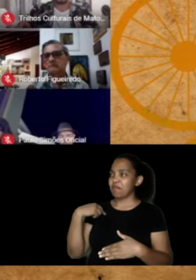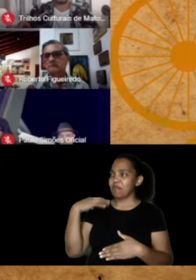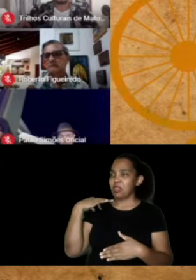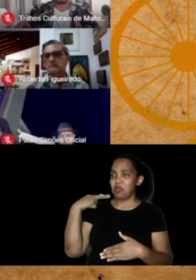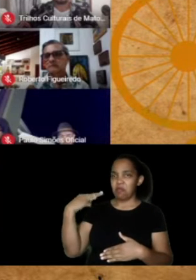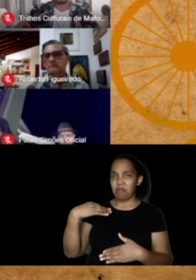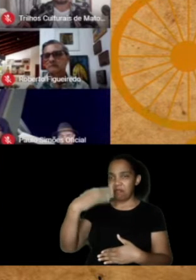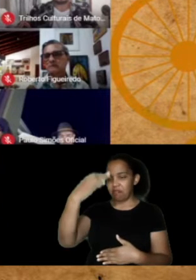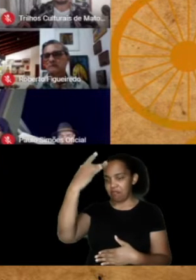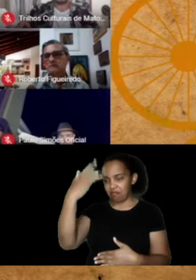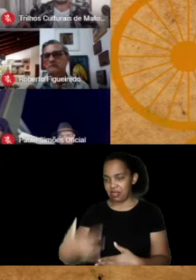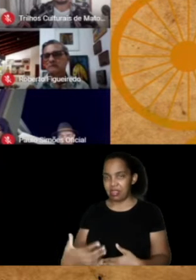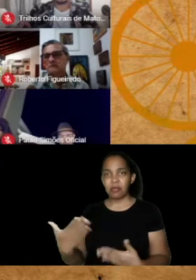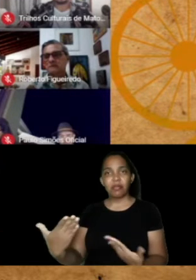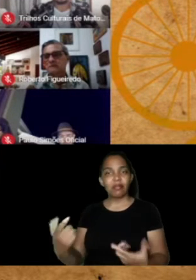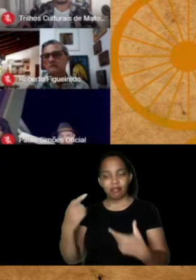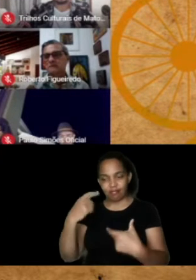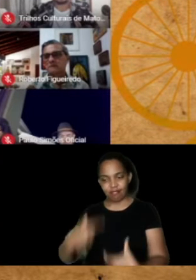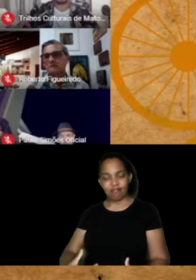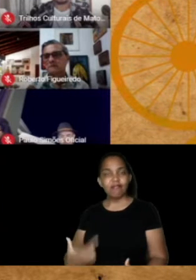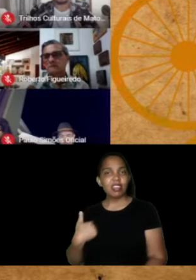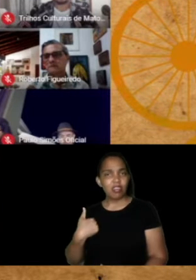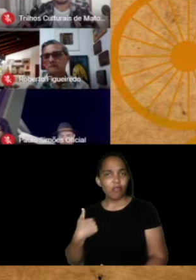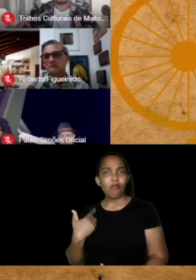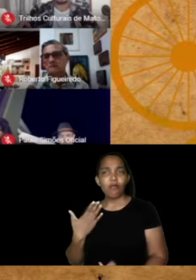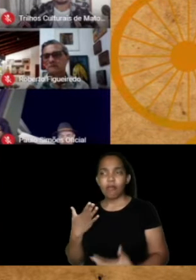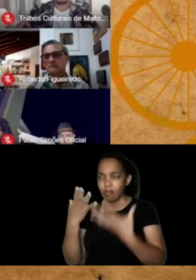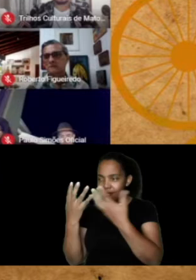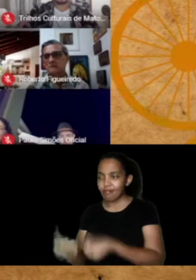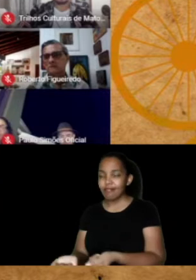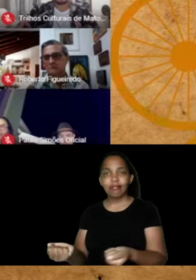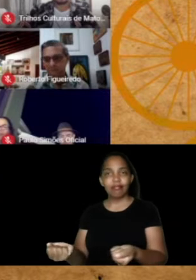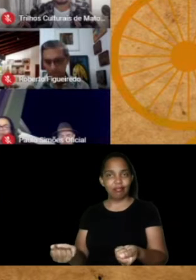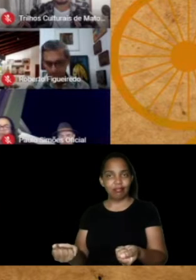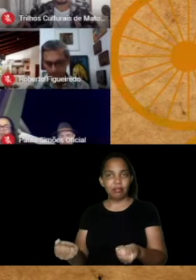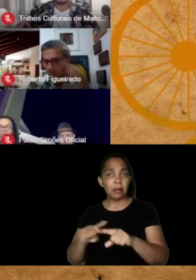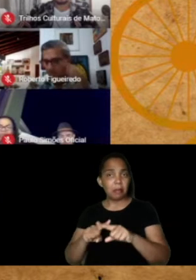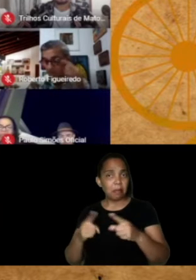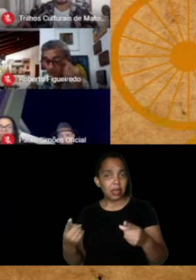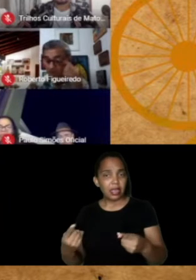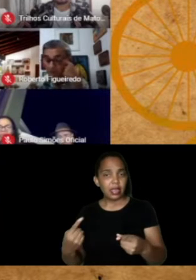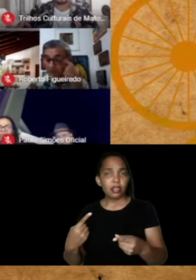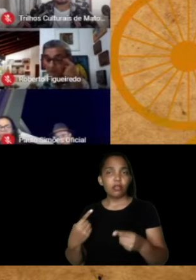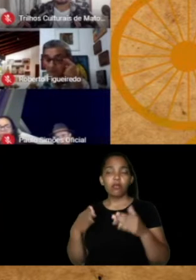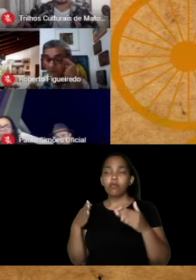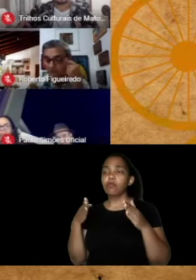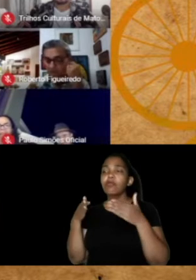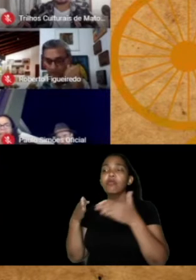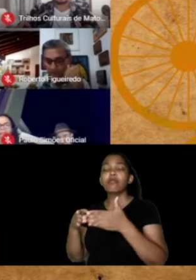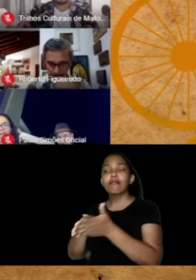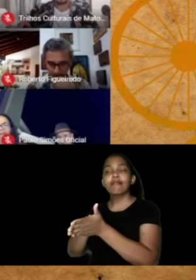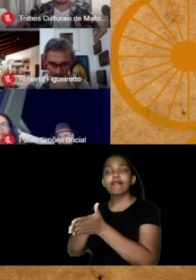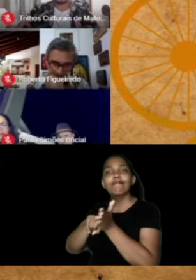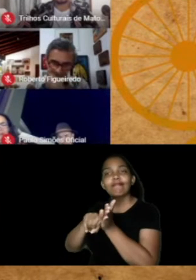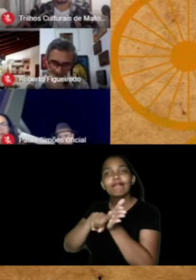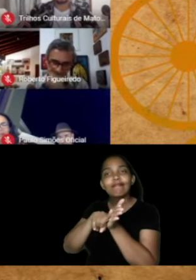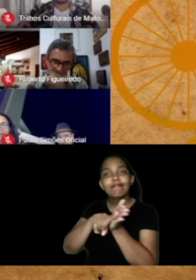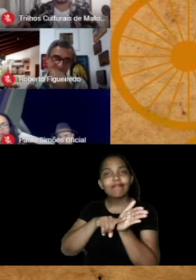pesquisadora. Mas, às vezes, esse papel de pesquisadora, ele me foge, porque eu sou